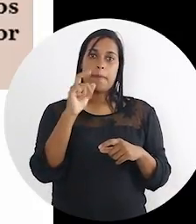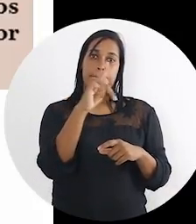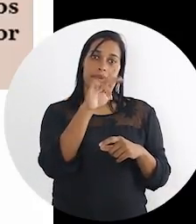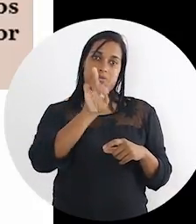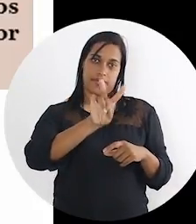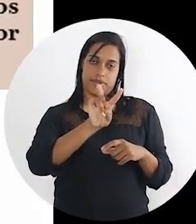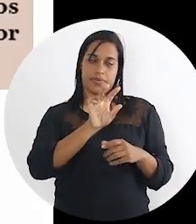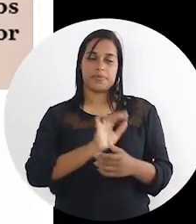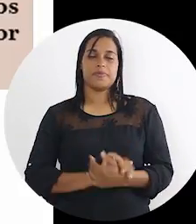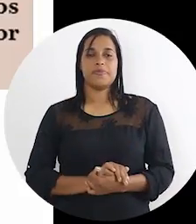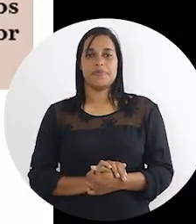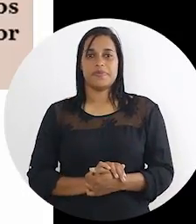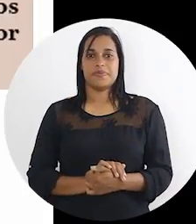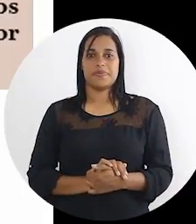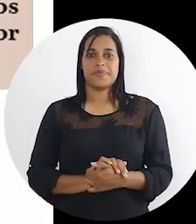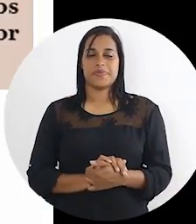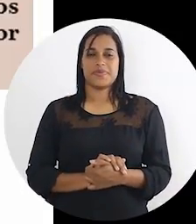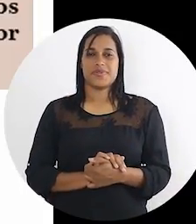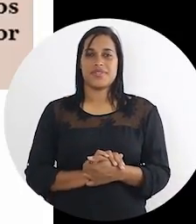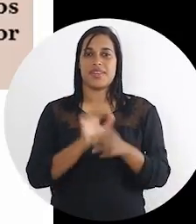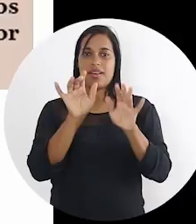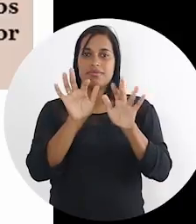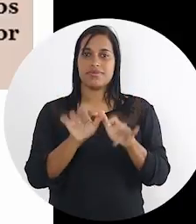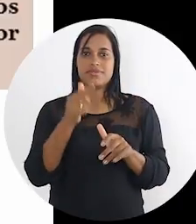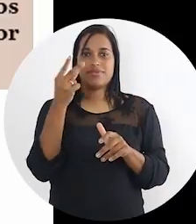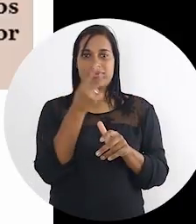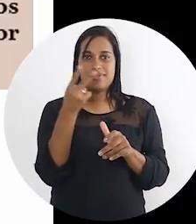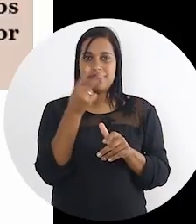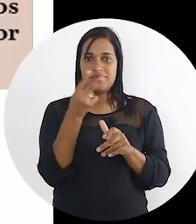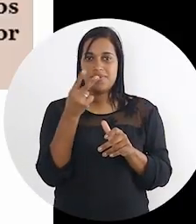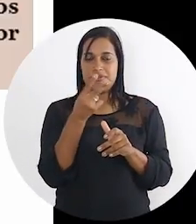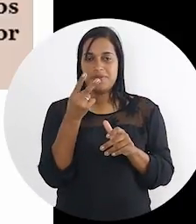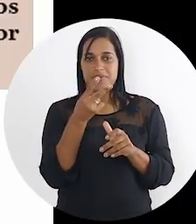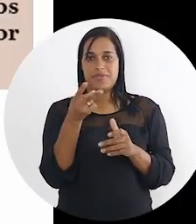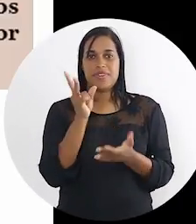PV. Então, digito 2,